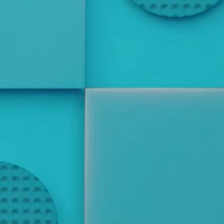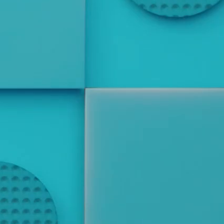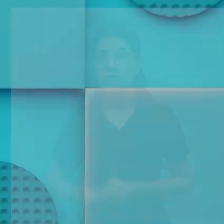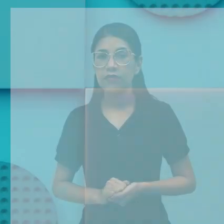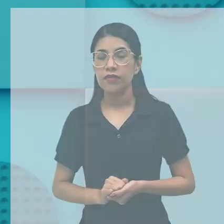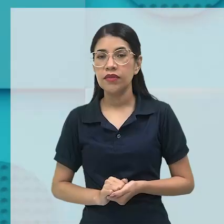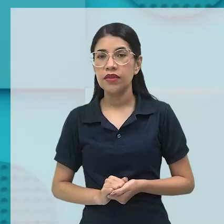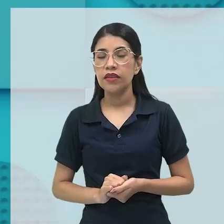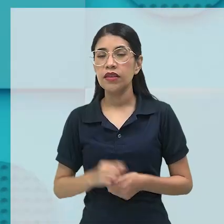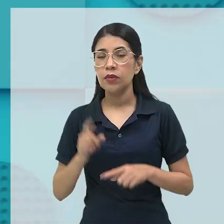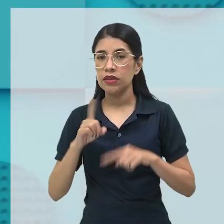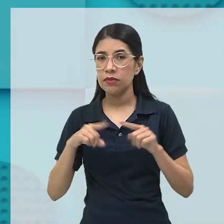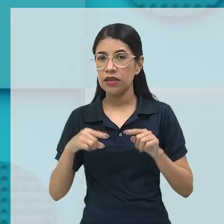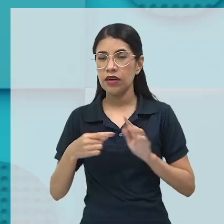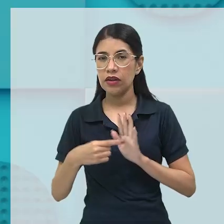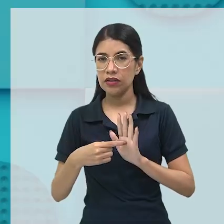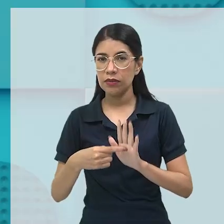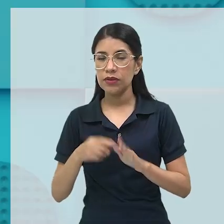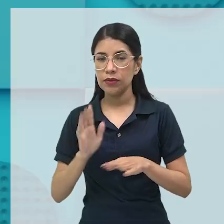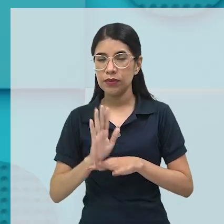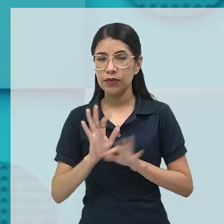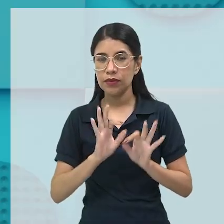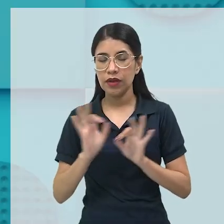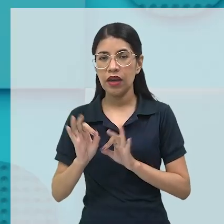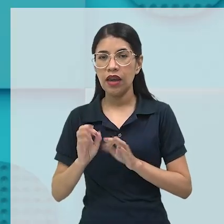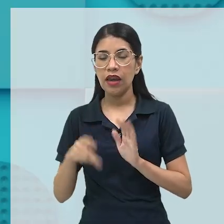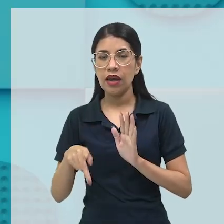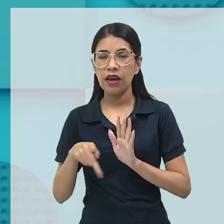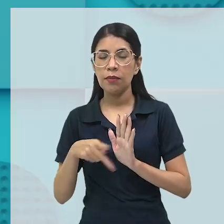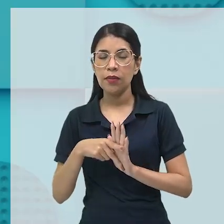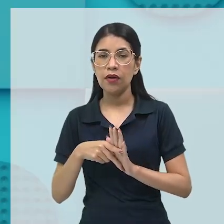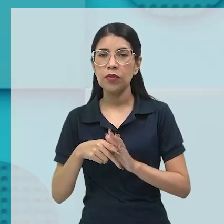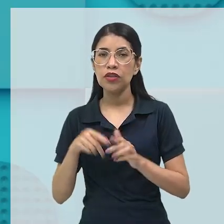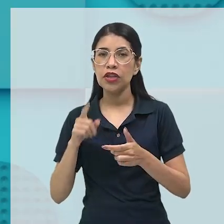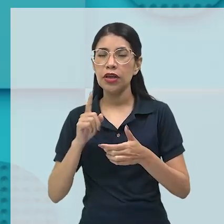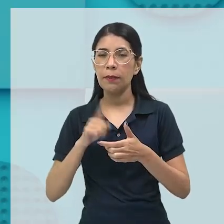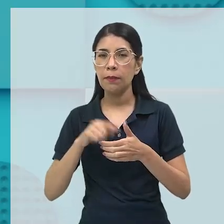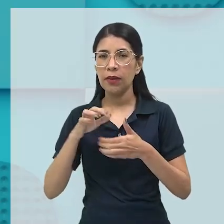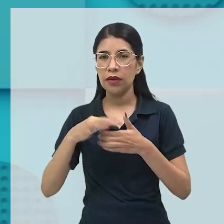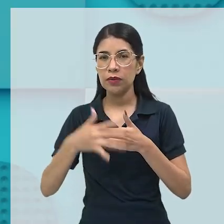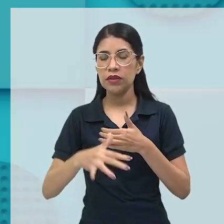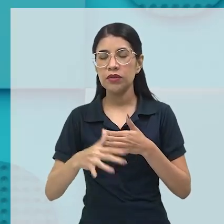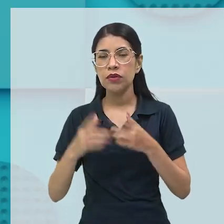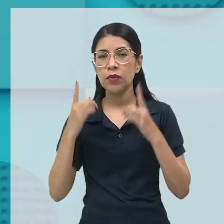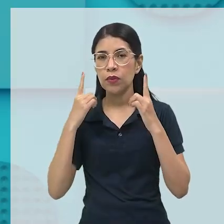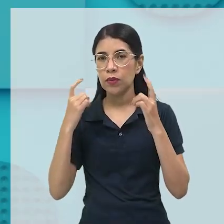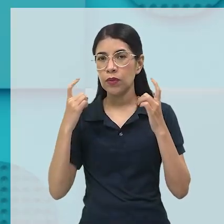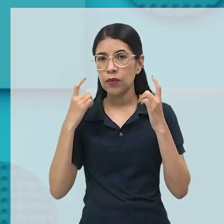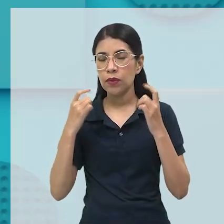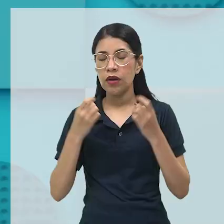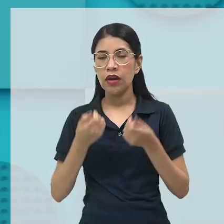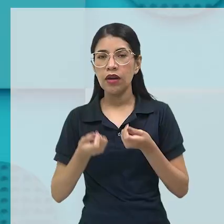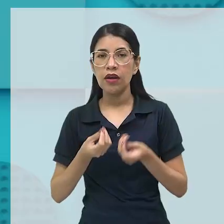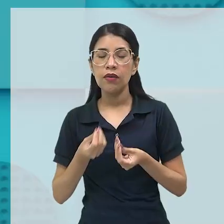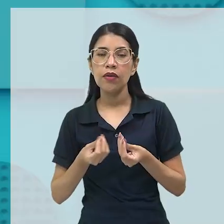O maracá, esse instrumento que a gente acabou de ver, é um instrumento de percussão. Então, a batida, o som que ele faz é a partir